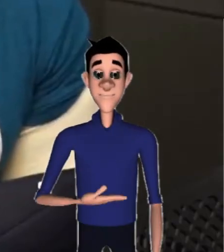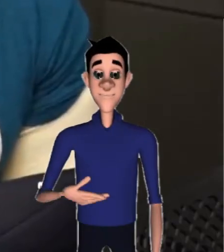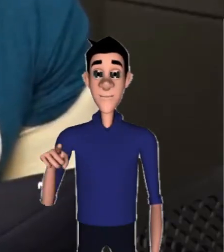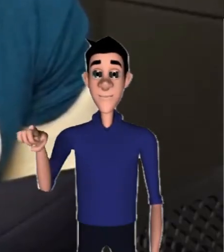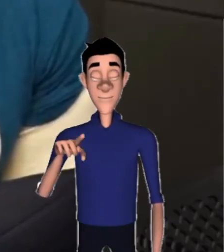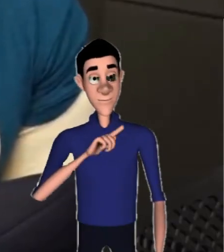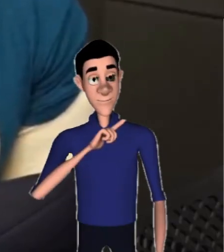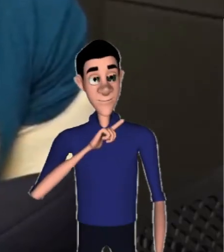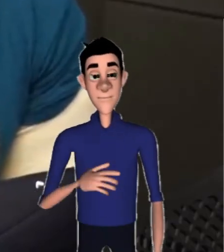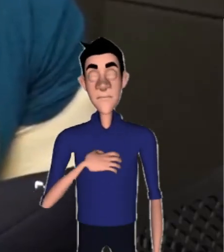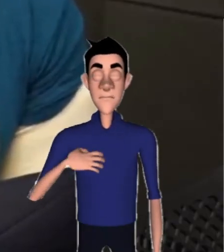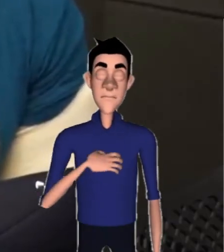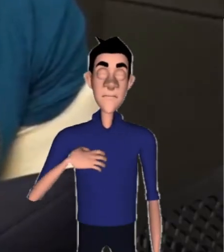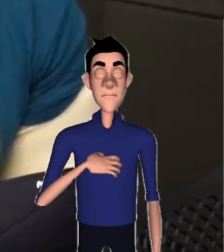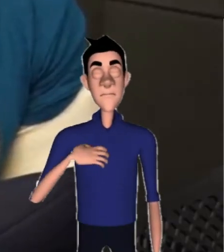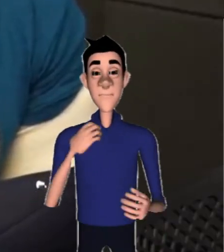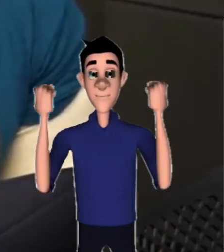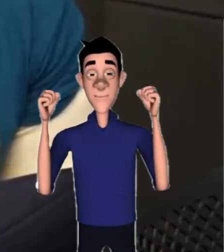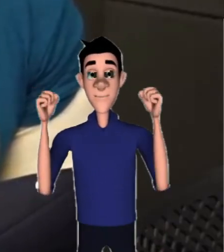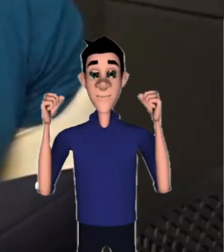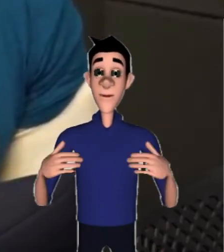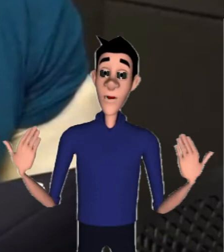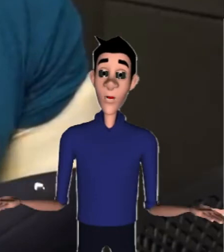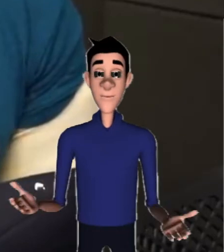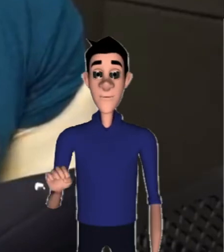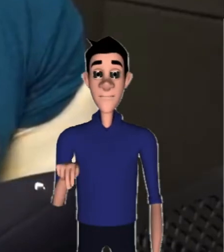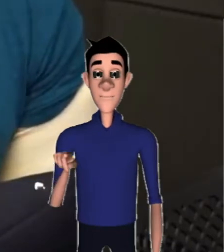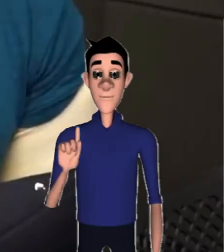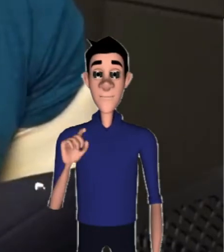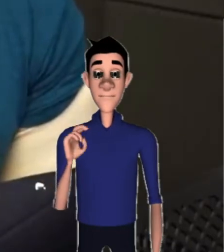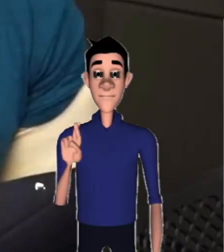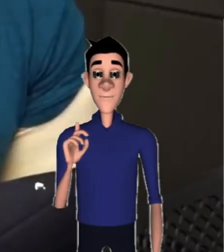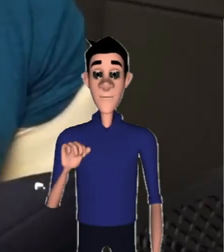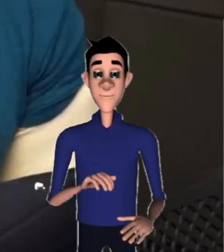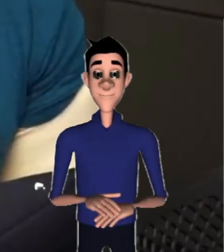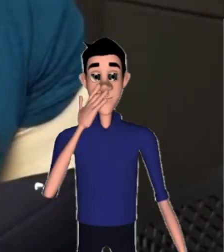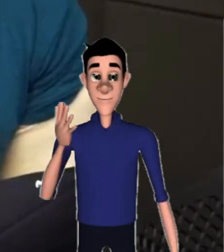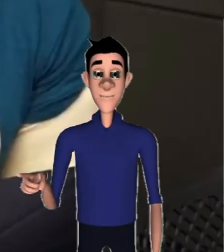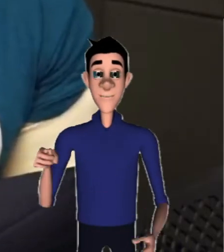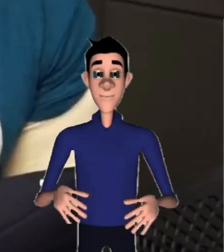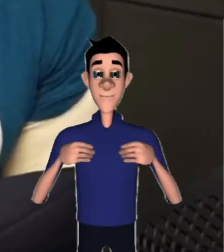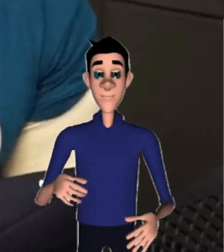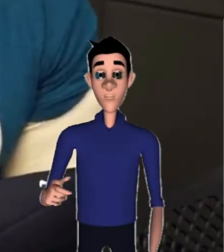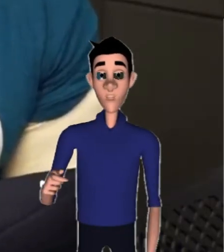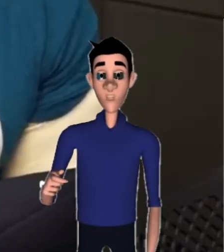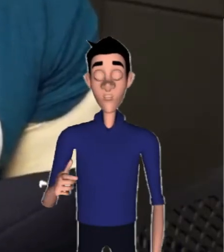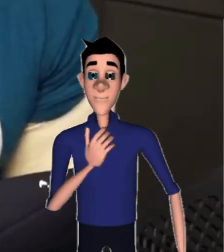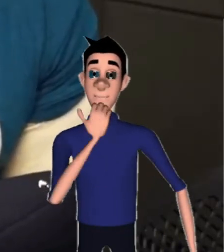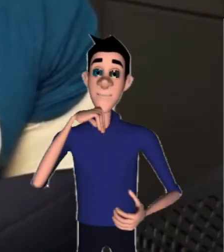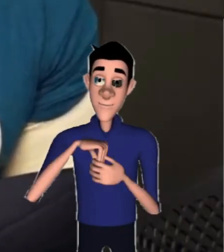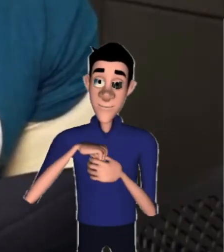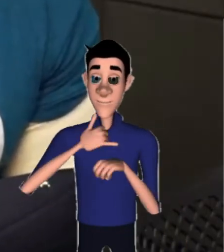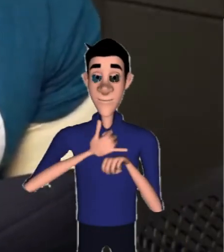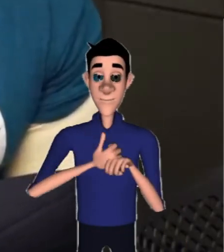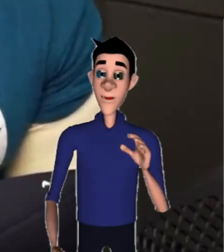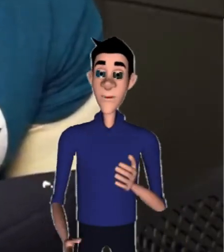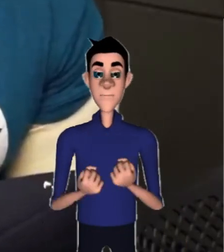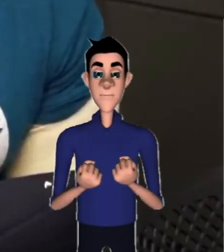restritiva é sempre que você tem um corte calórico frente àquilo que você normalmente consome. Então, quando um nutricionista ele Passa aborda...